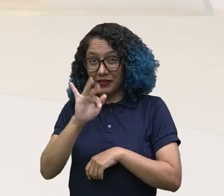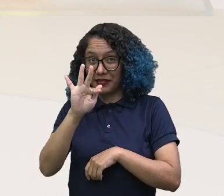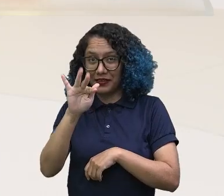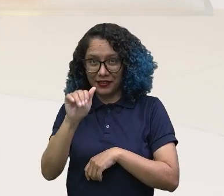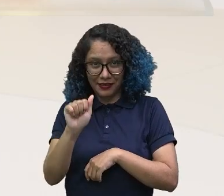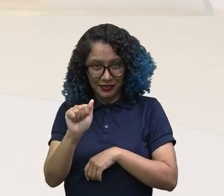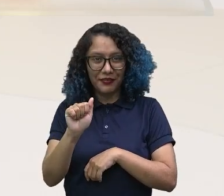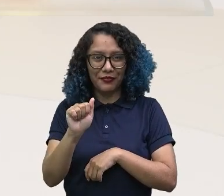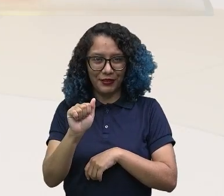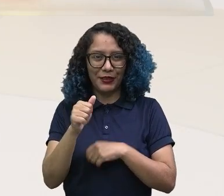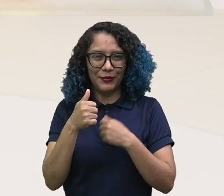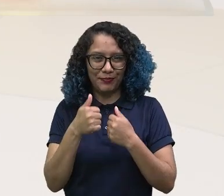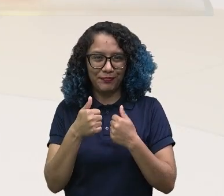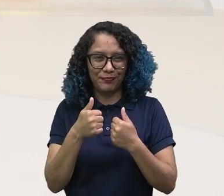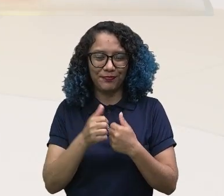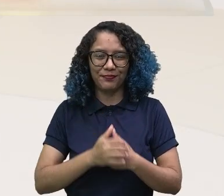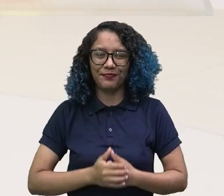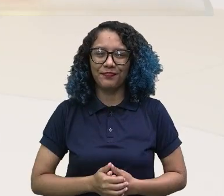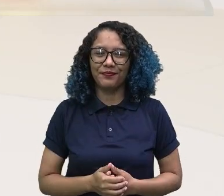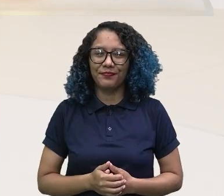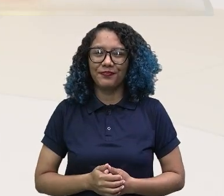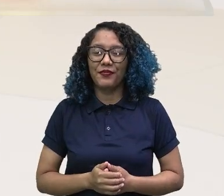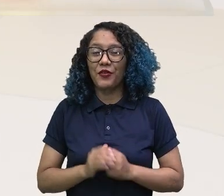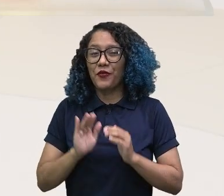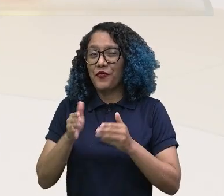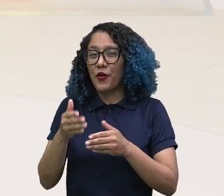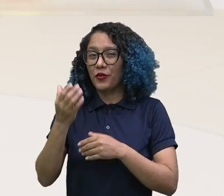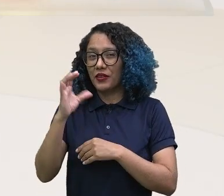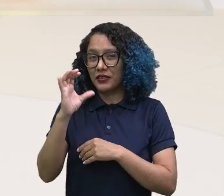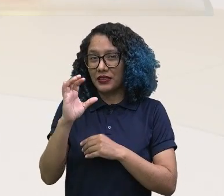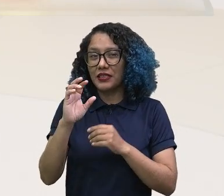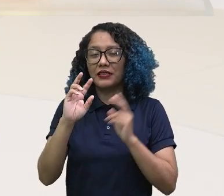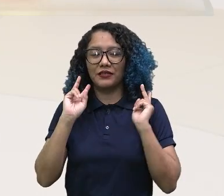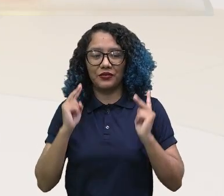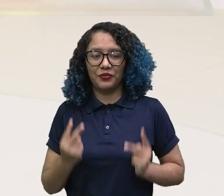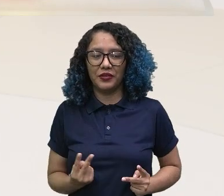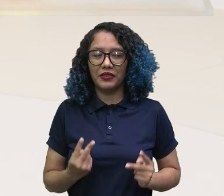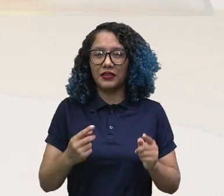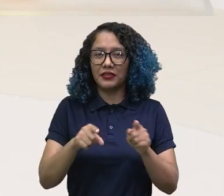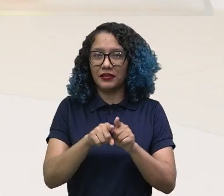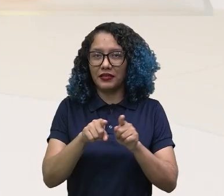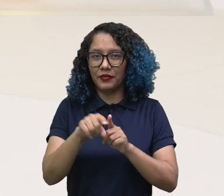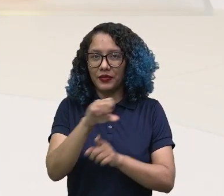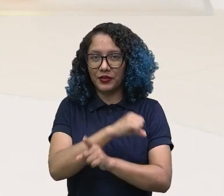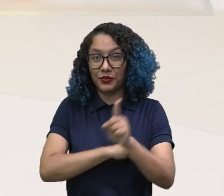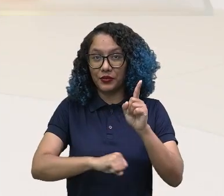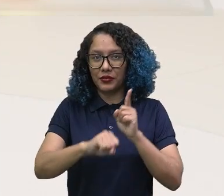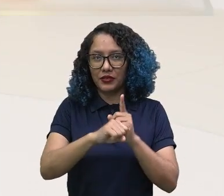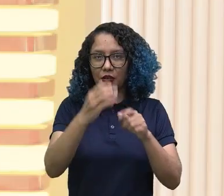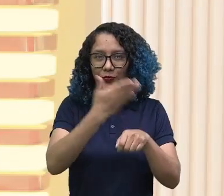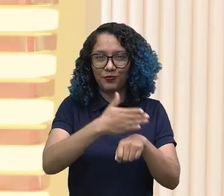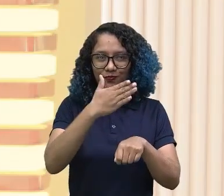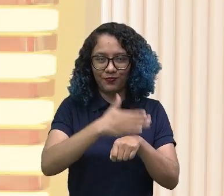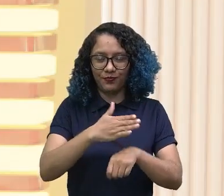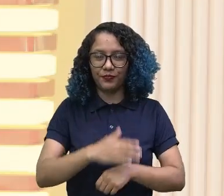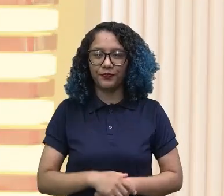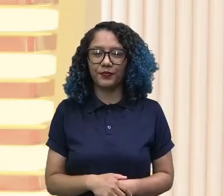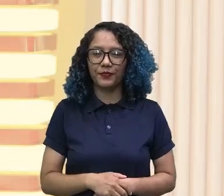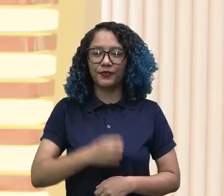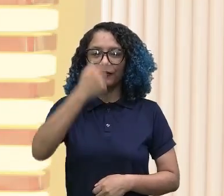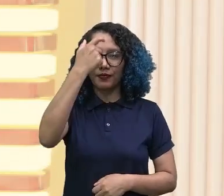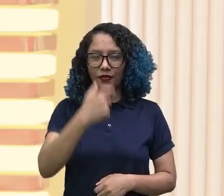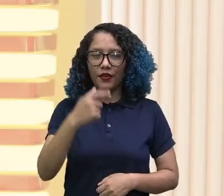de aprofundamento, Ciências Humanas e Sociais Aplicadas. Eu